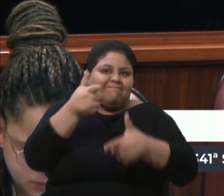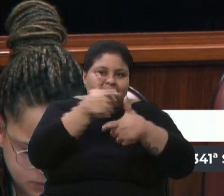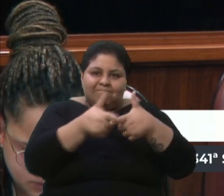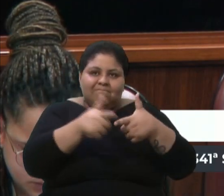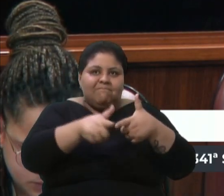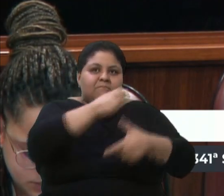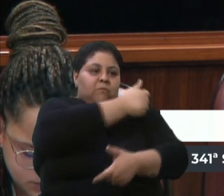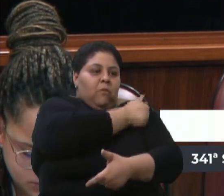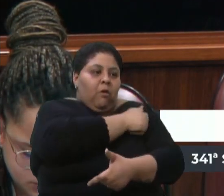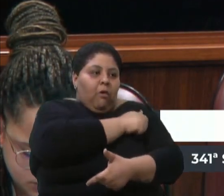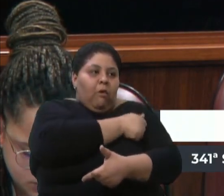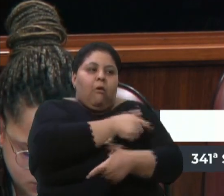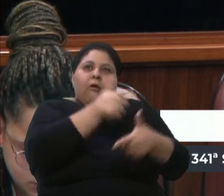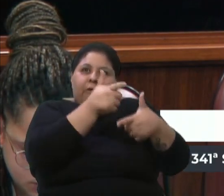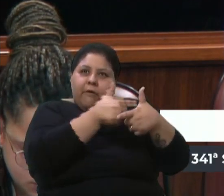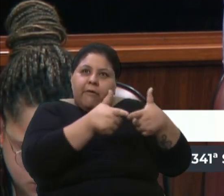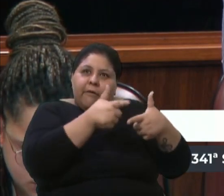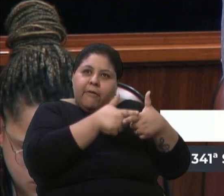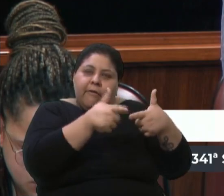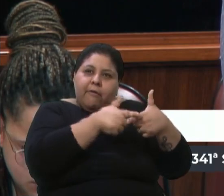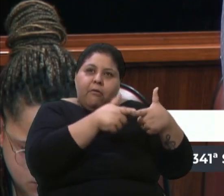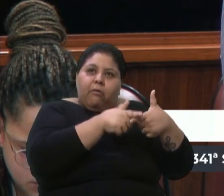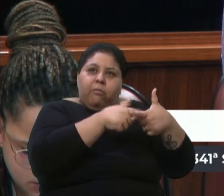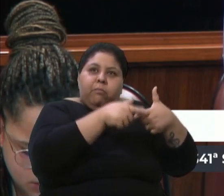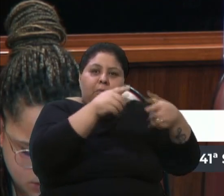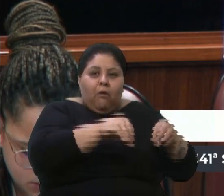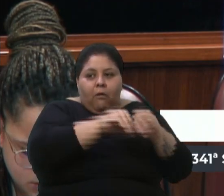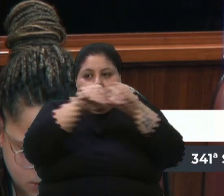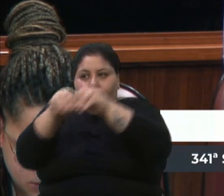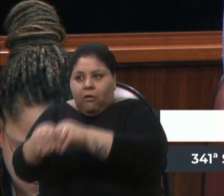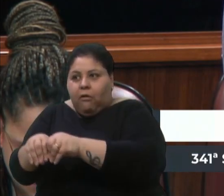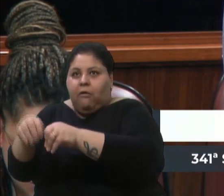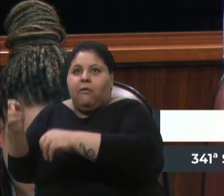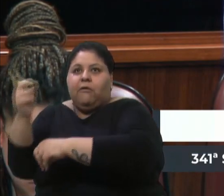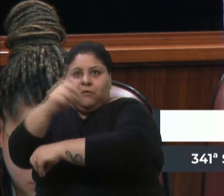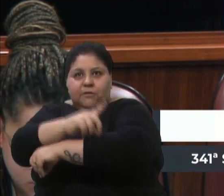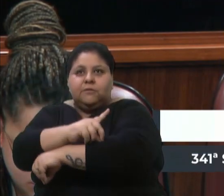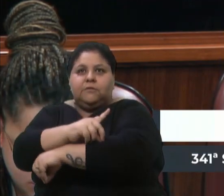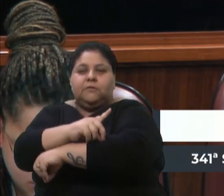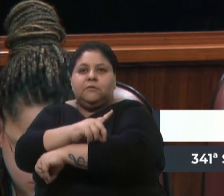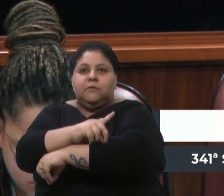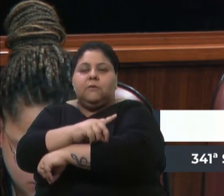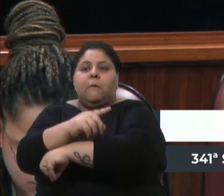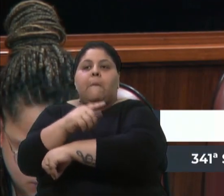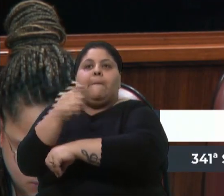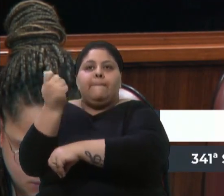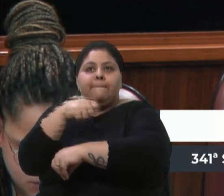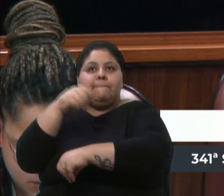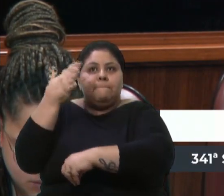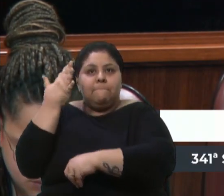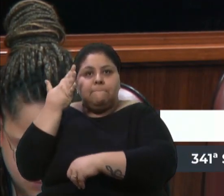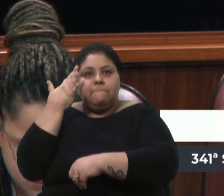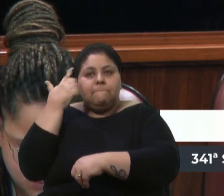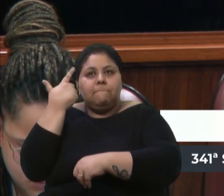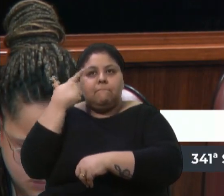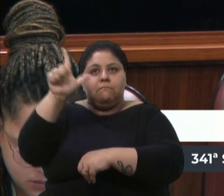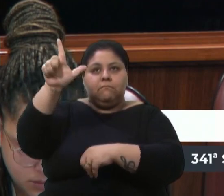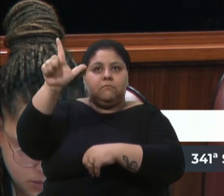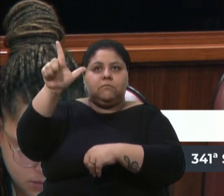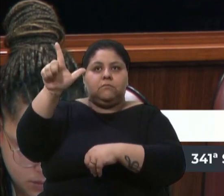do diurno, botar no noturno na EJA. Não, EJA não é para isso. Né? Tem que resolver no diurno. Não pode ser um